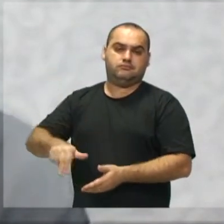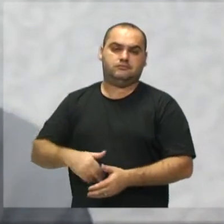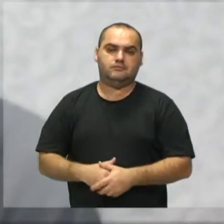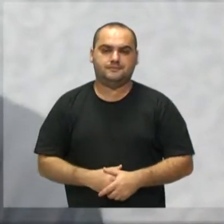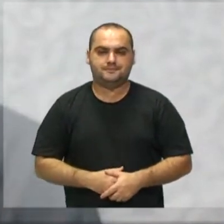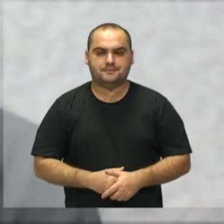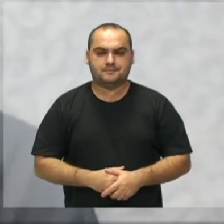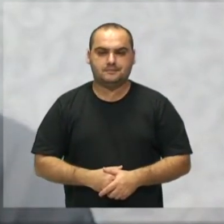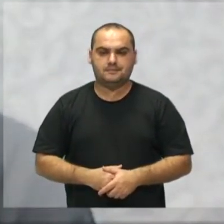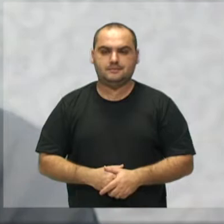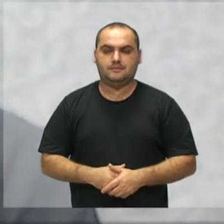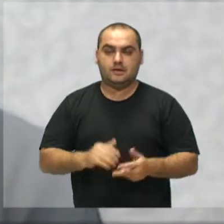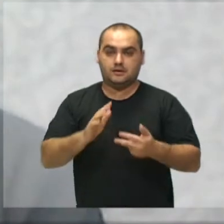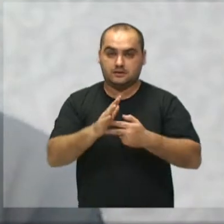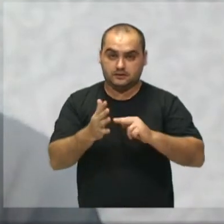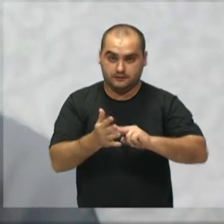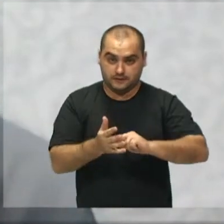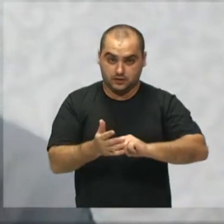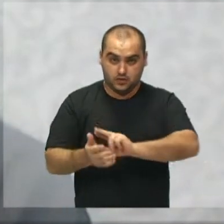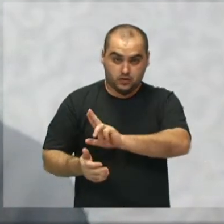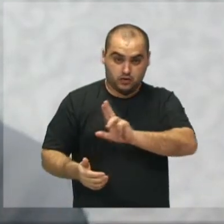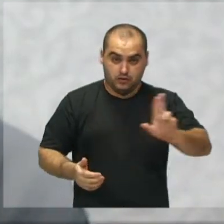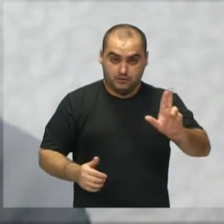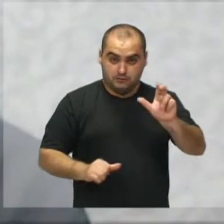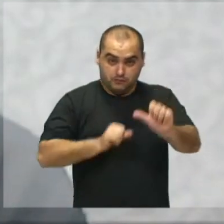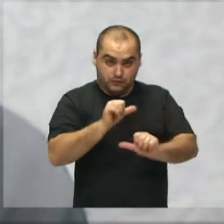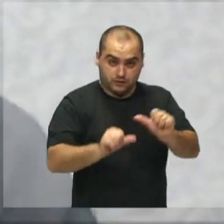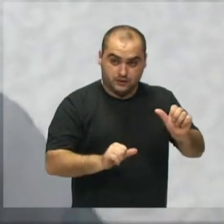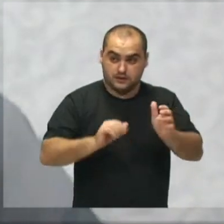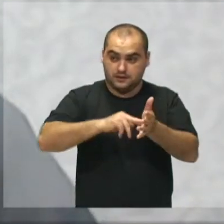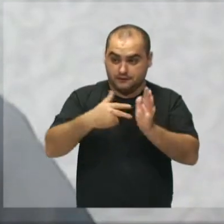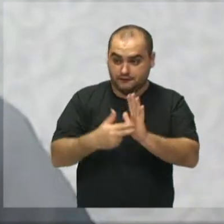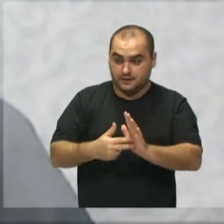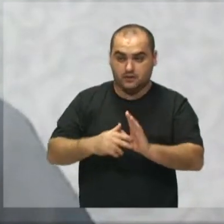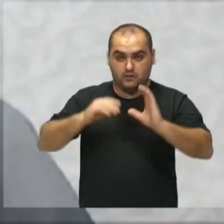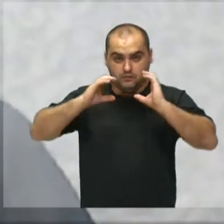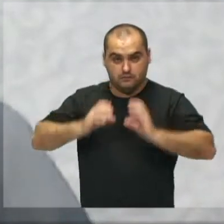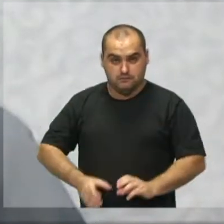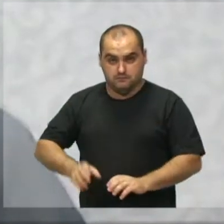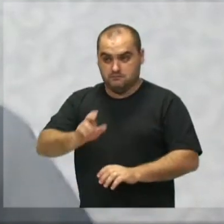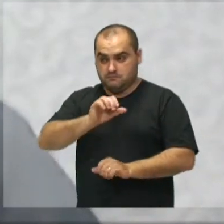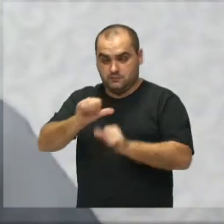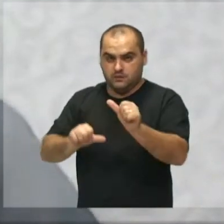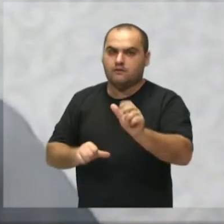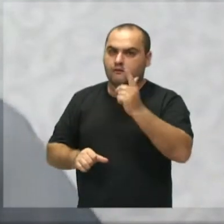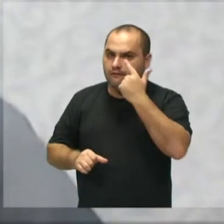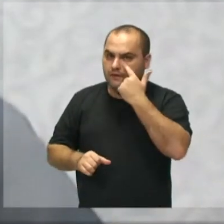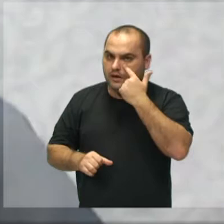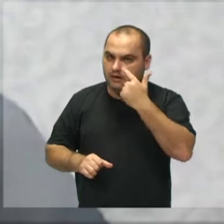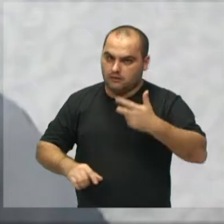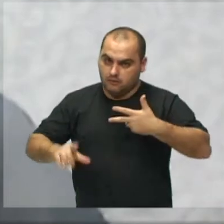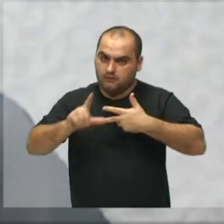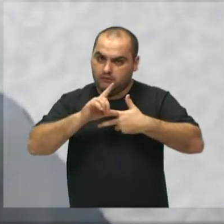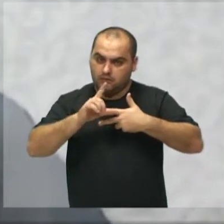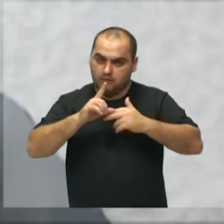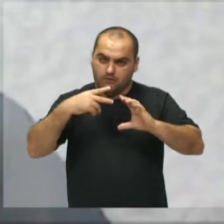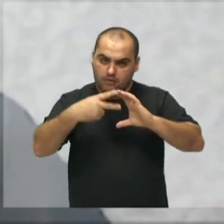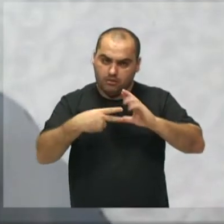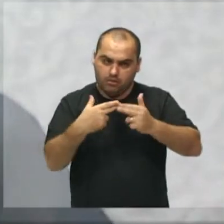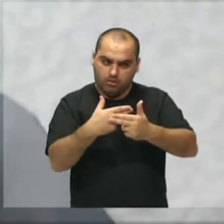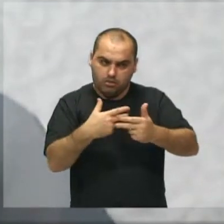que a mudança de nome seja uma mudança de comportamento. Veja que na legislação anterior, das câmaras de